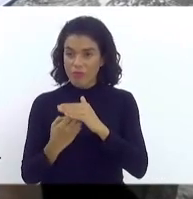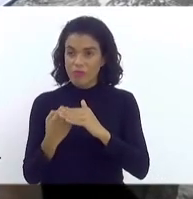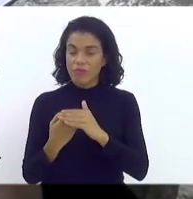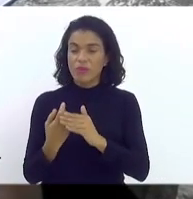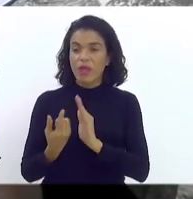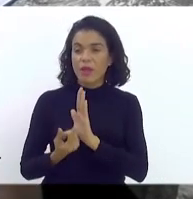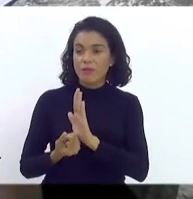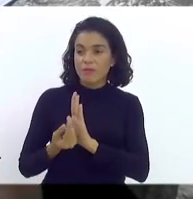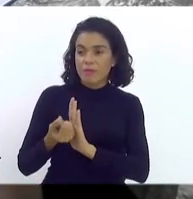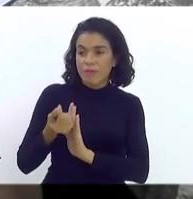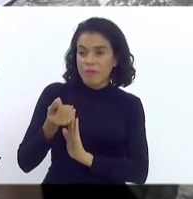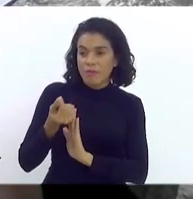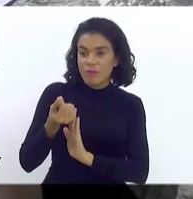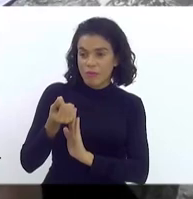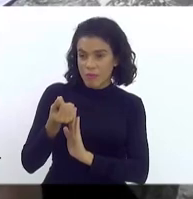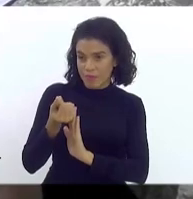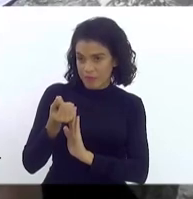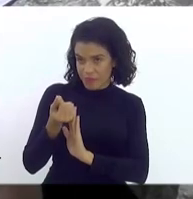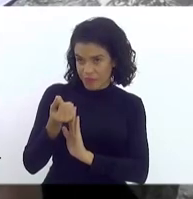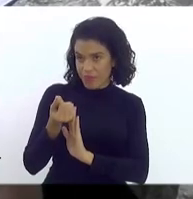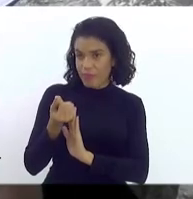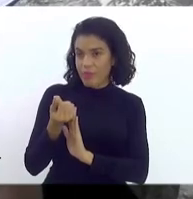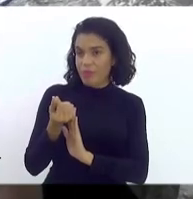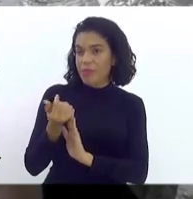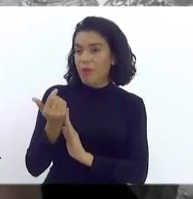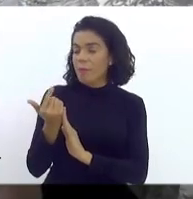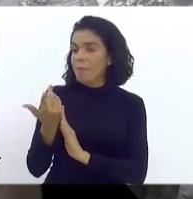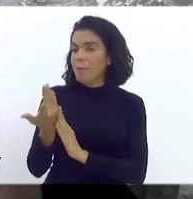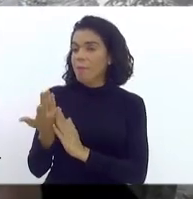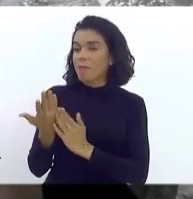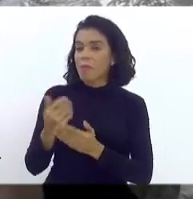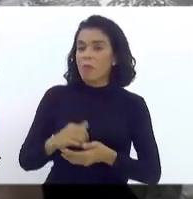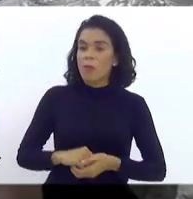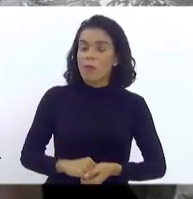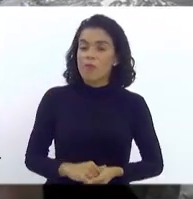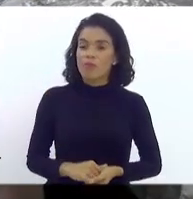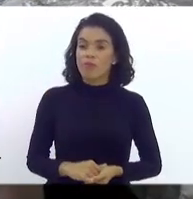tem... Recomposição por perda não técnica?